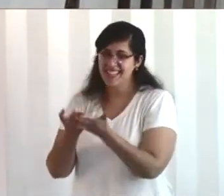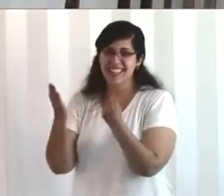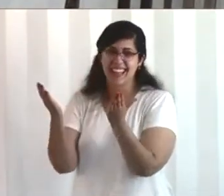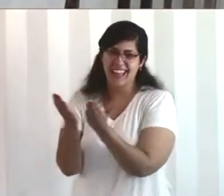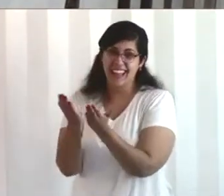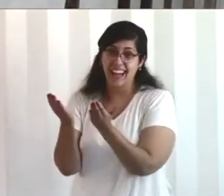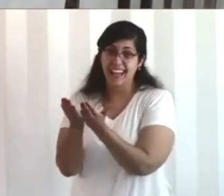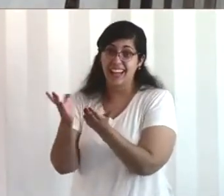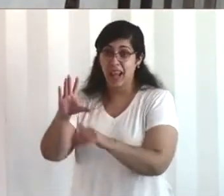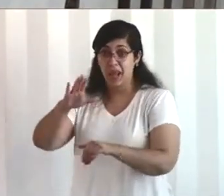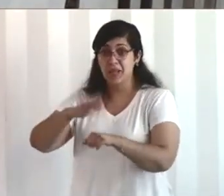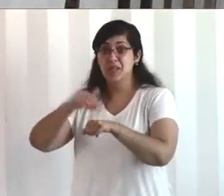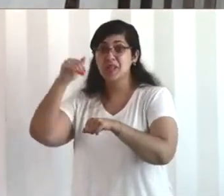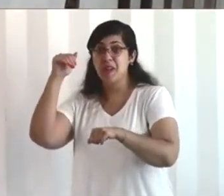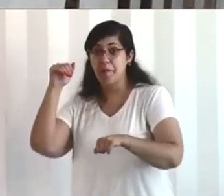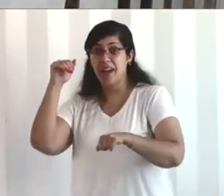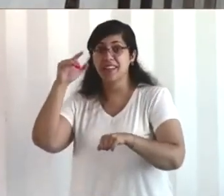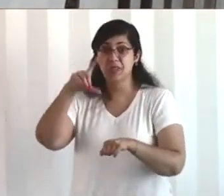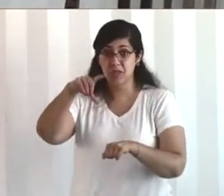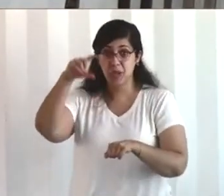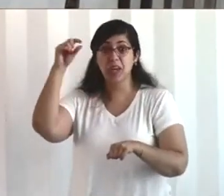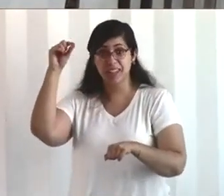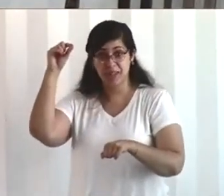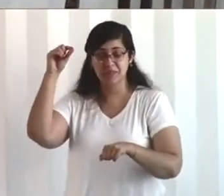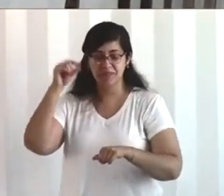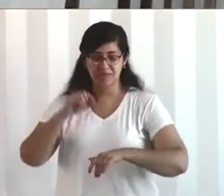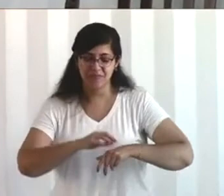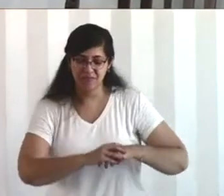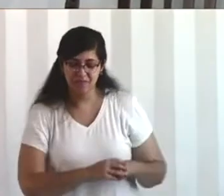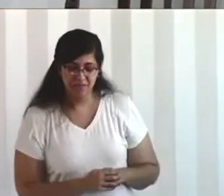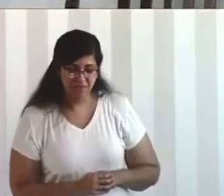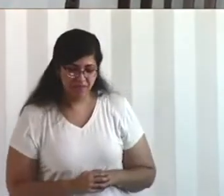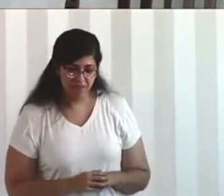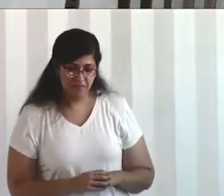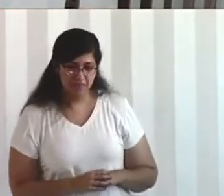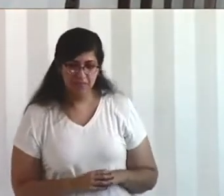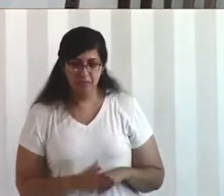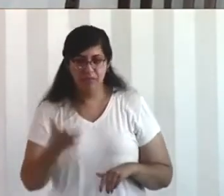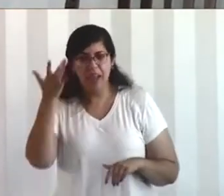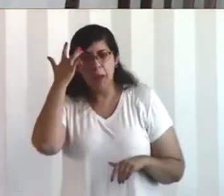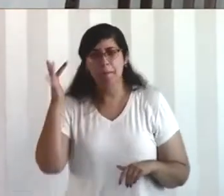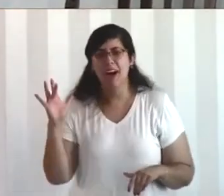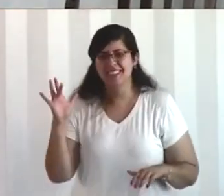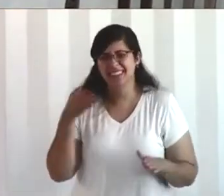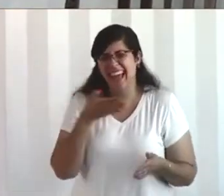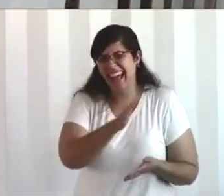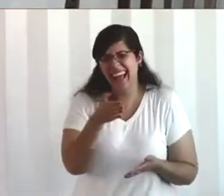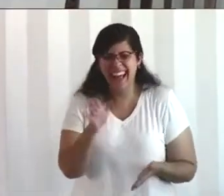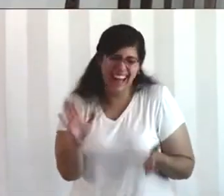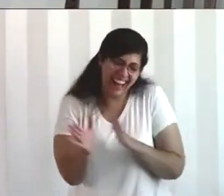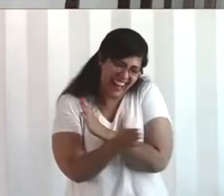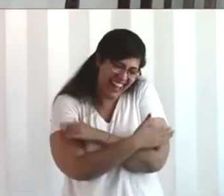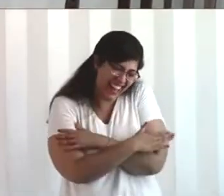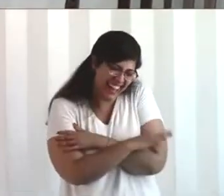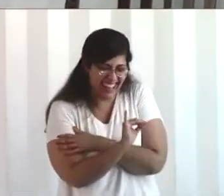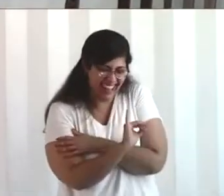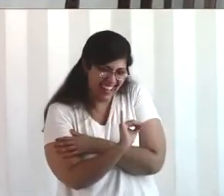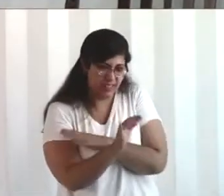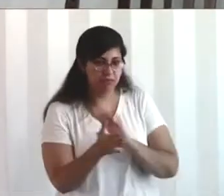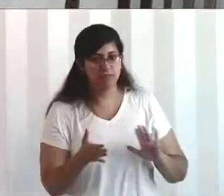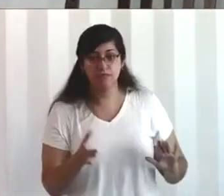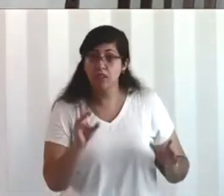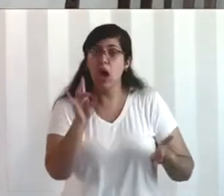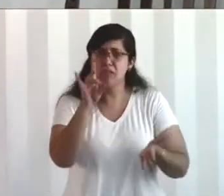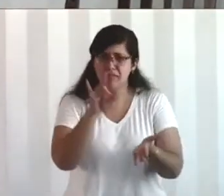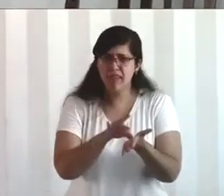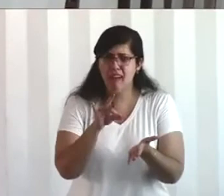um eleito, é mais um salvo, e essa pessoa não pode ser recebida como um visitante, ela precisa ser recebida como um